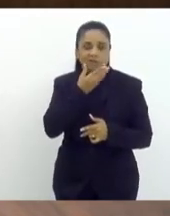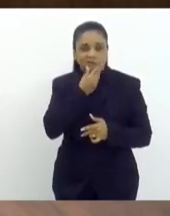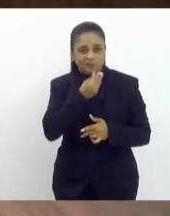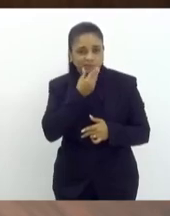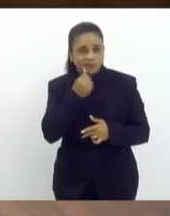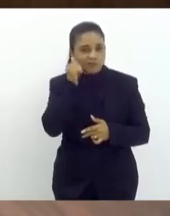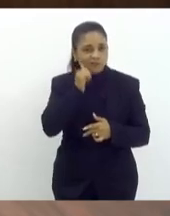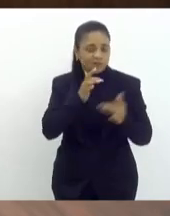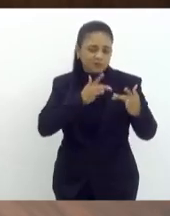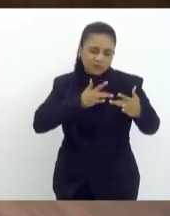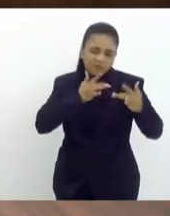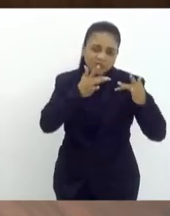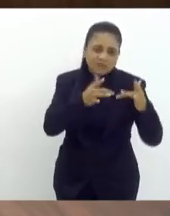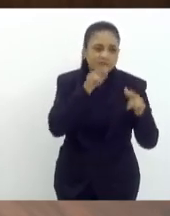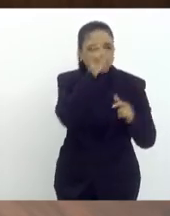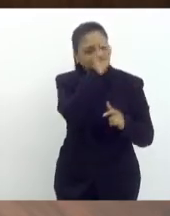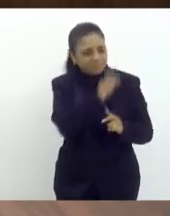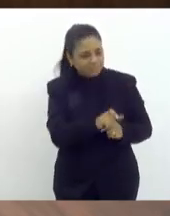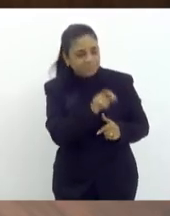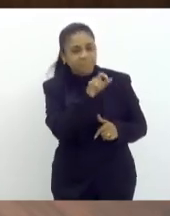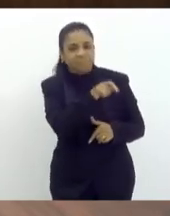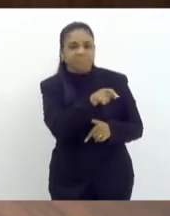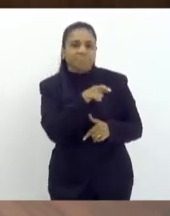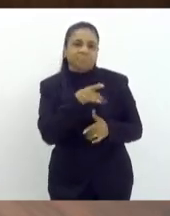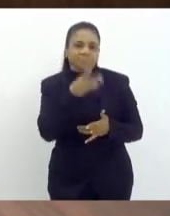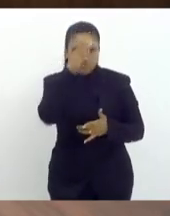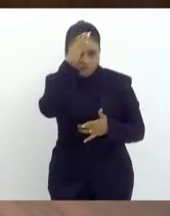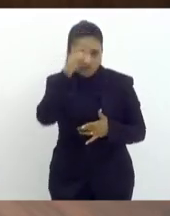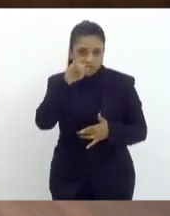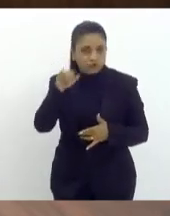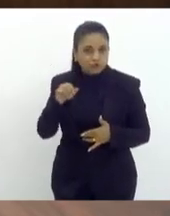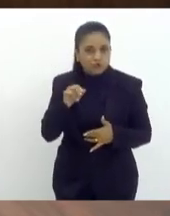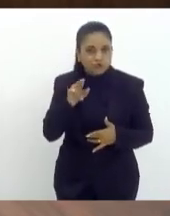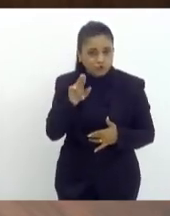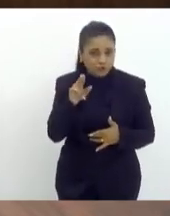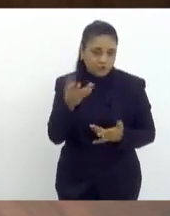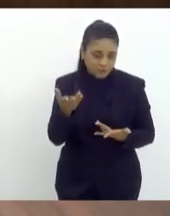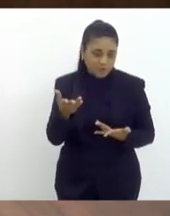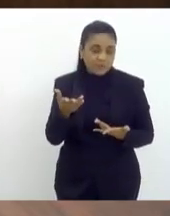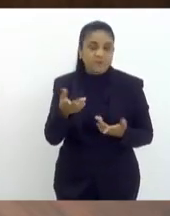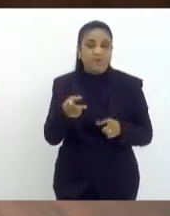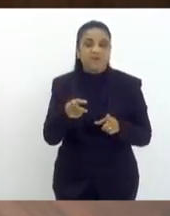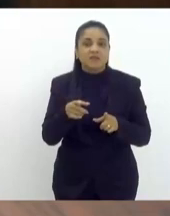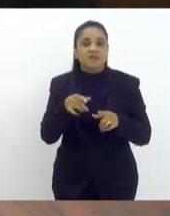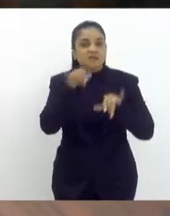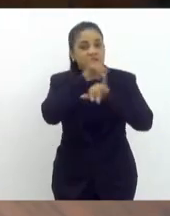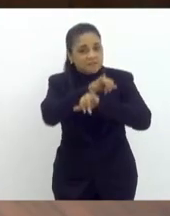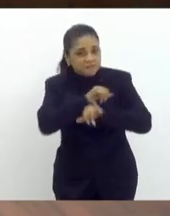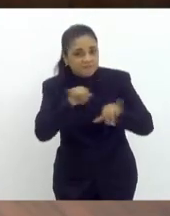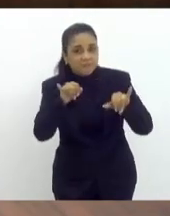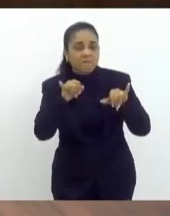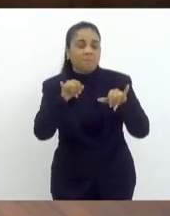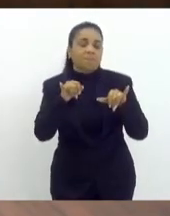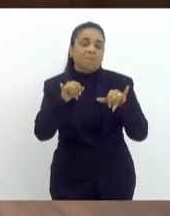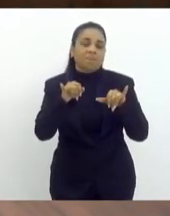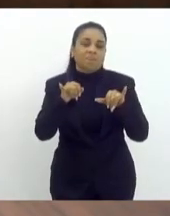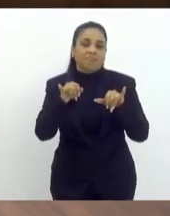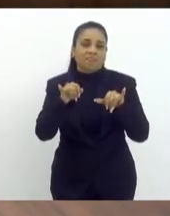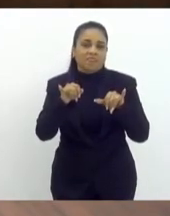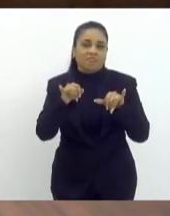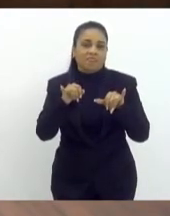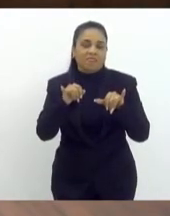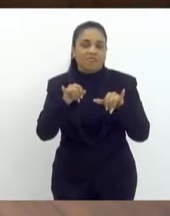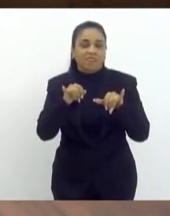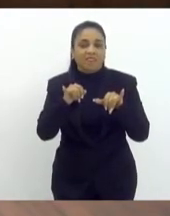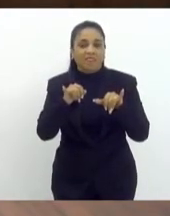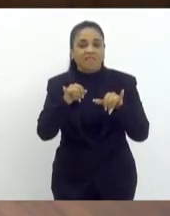de me solidarizar com vossa excelência e também aqui dizer deputada tia Ju a